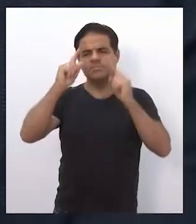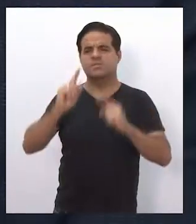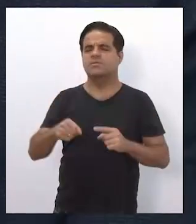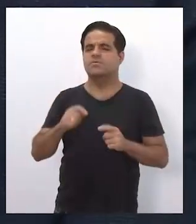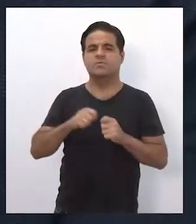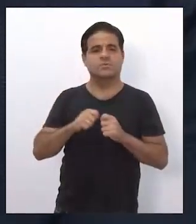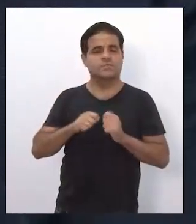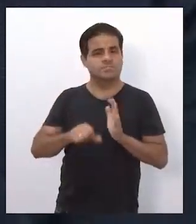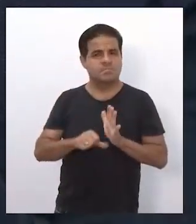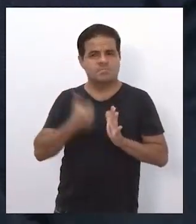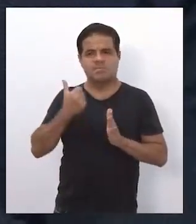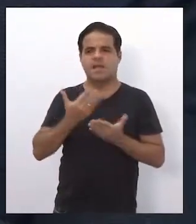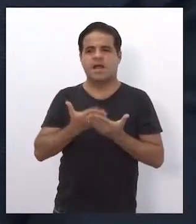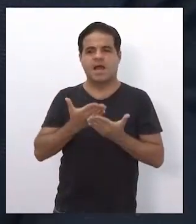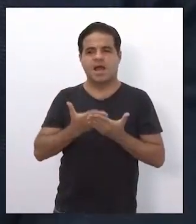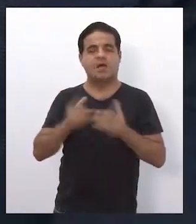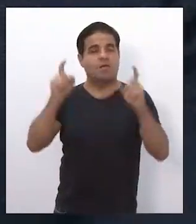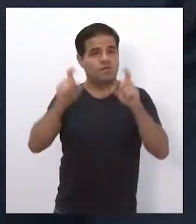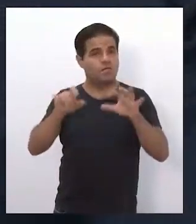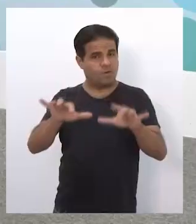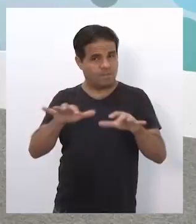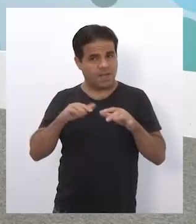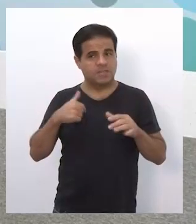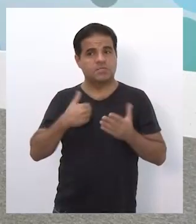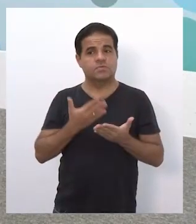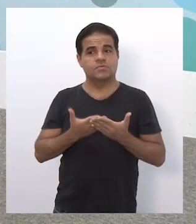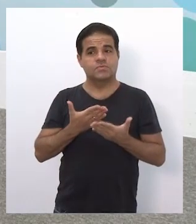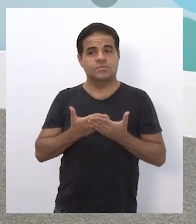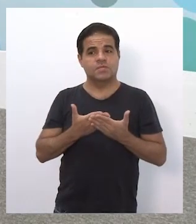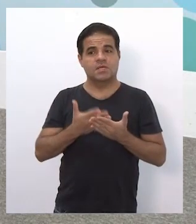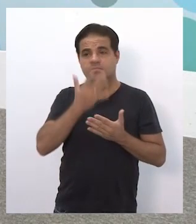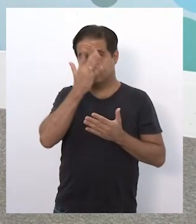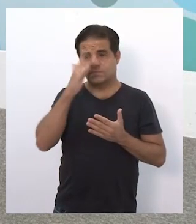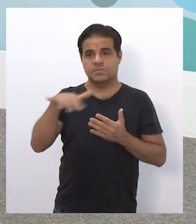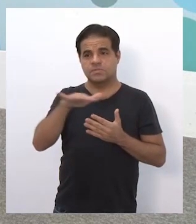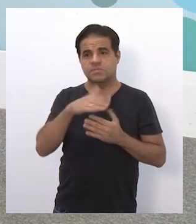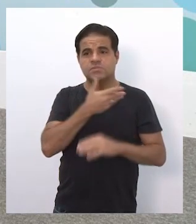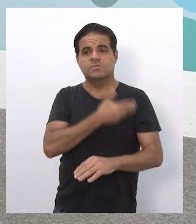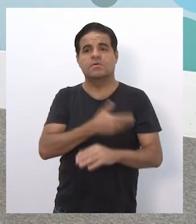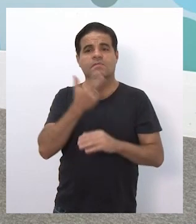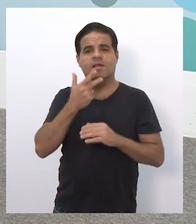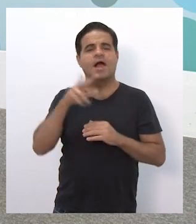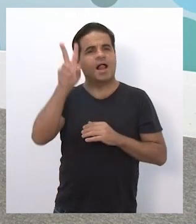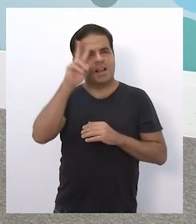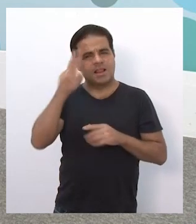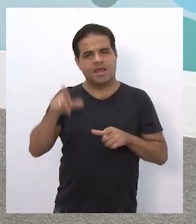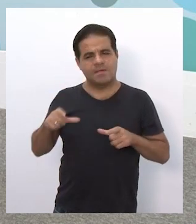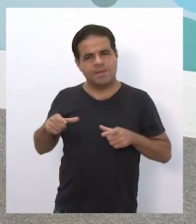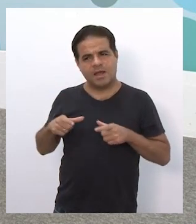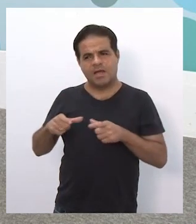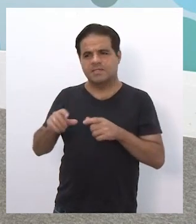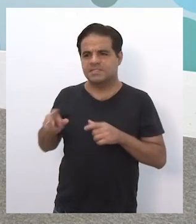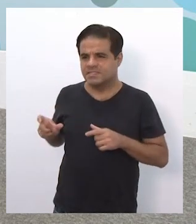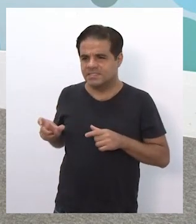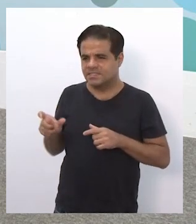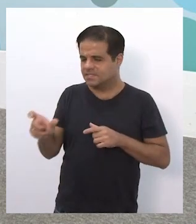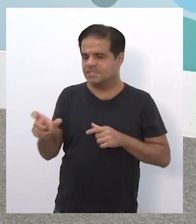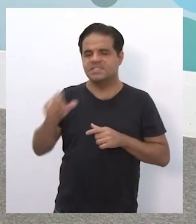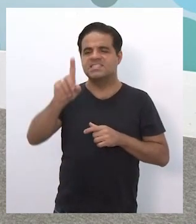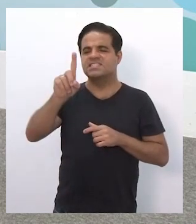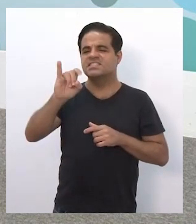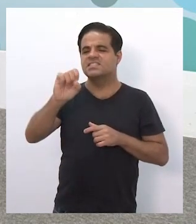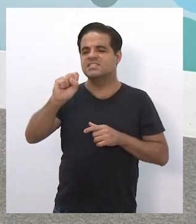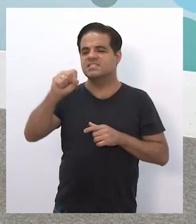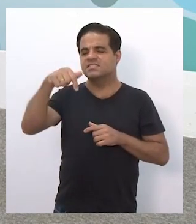fiz a minha primeira aula de informática, o pessoal costuma falar assim, lembra dos disquetes, né? Não sei o que tem. Então,